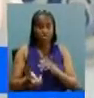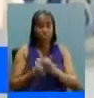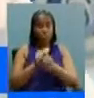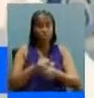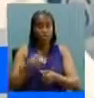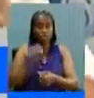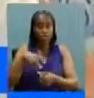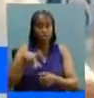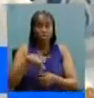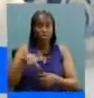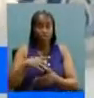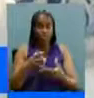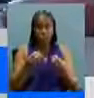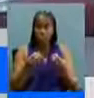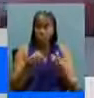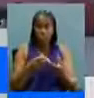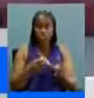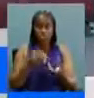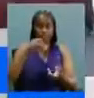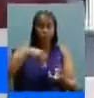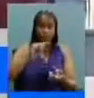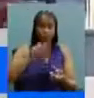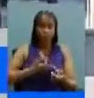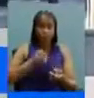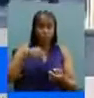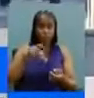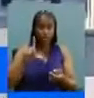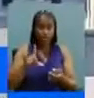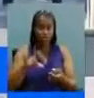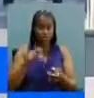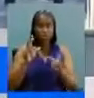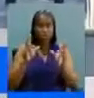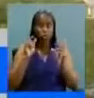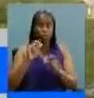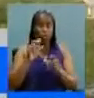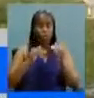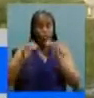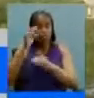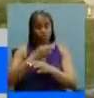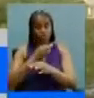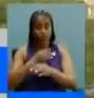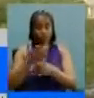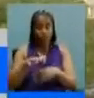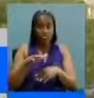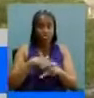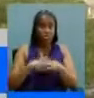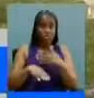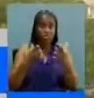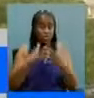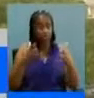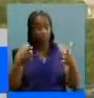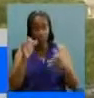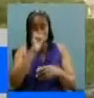numa zona quase que tudo pedonalizado. O ponto alto da festa será a realização de um grande espetáculo na Praia de Quebra-Canela,